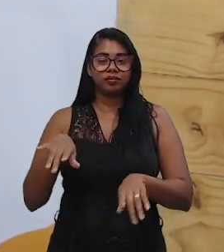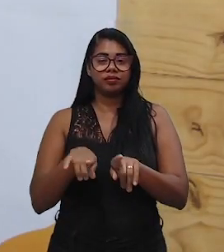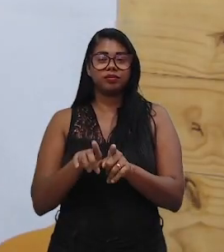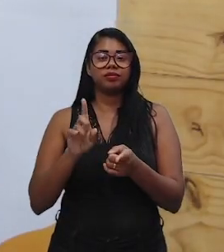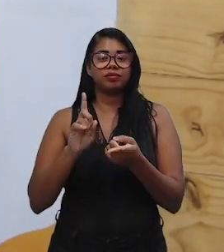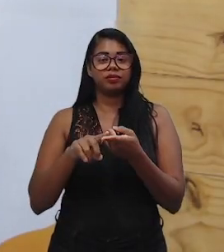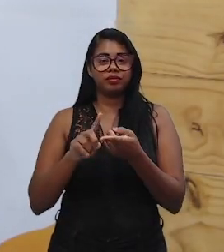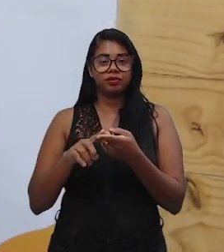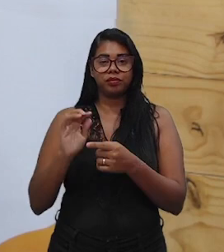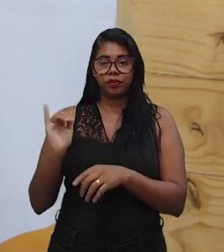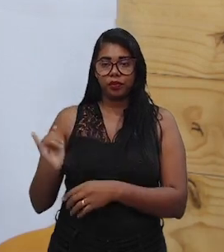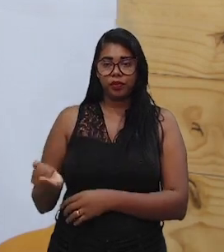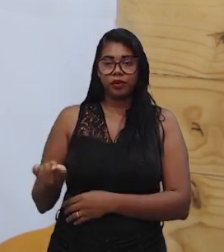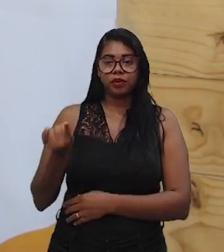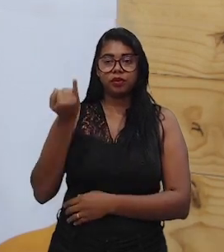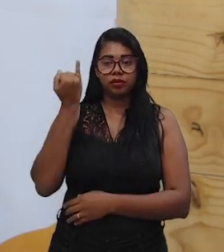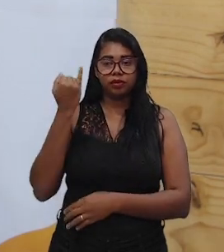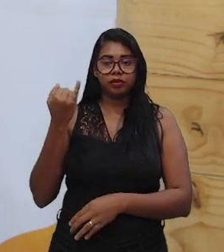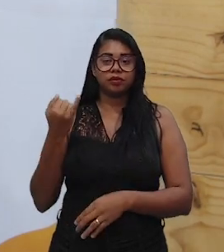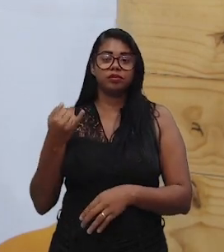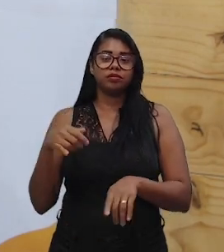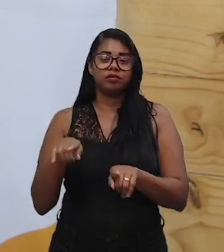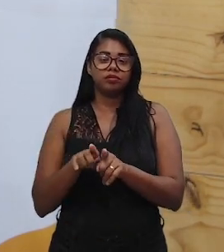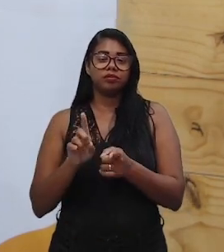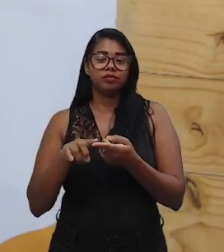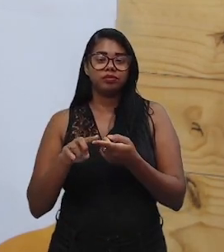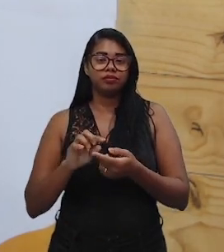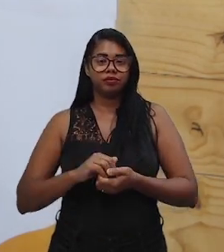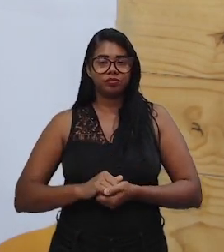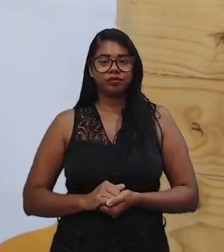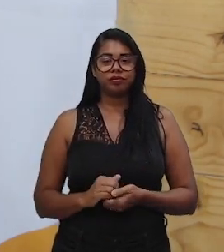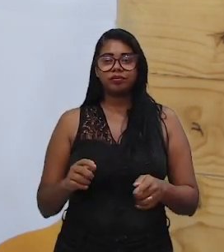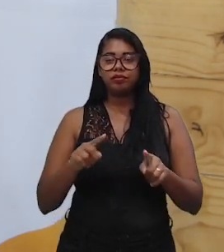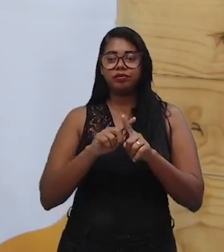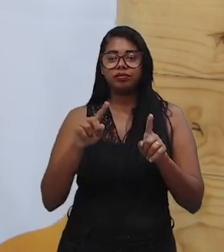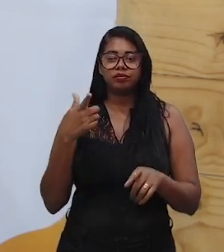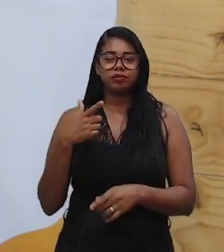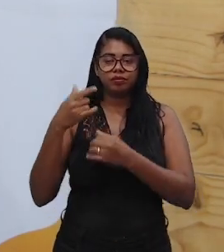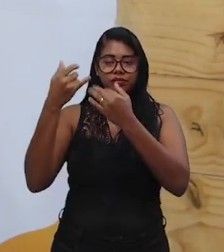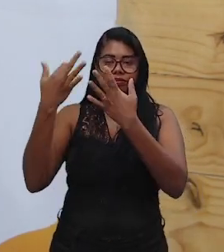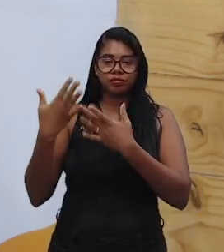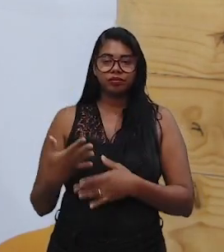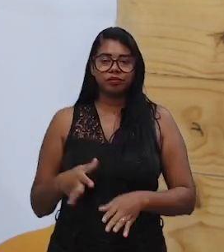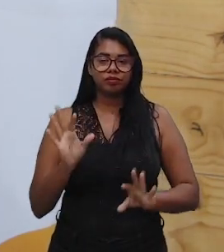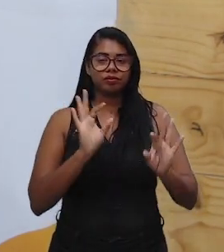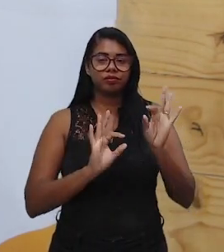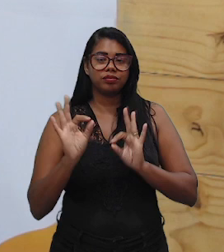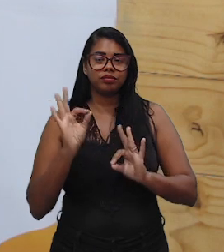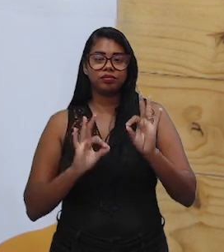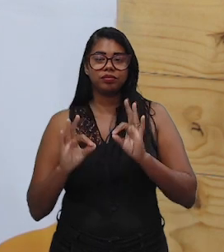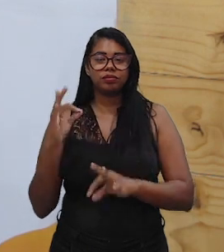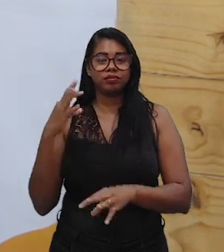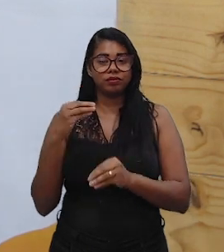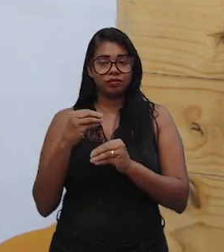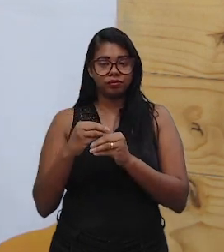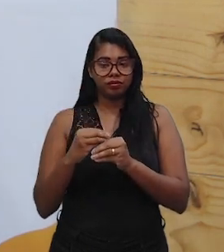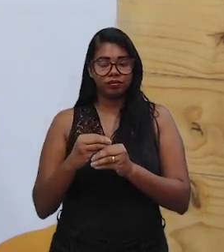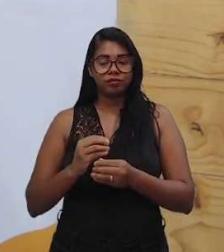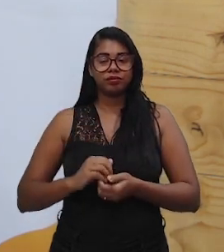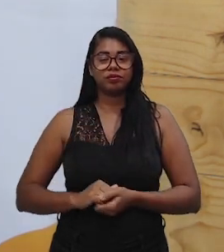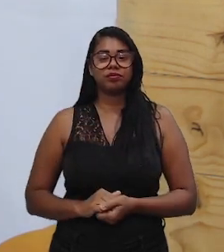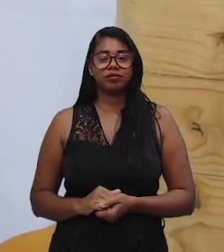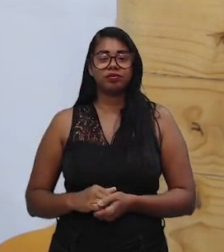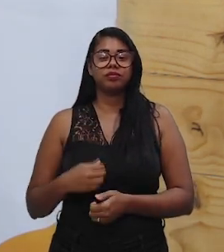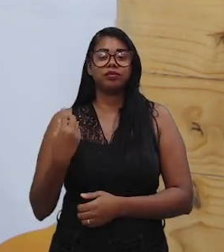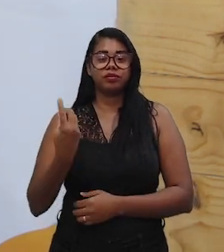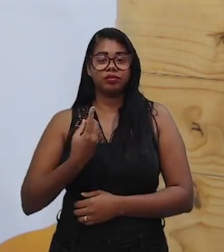as oportunidades e a gente tem as ameaças. Mas aqui a gente não vai falar das organizações. A gente vai falar do